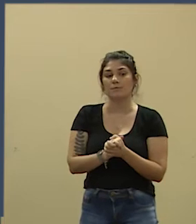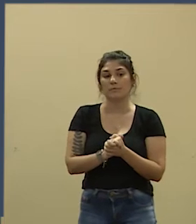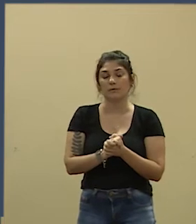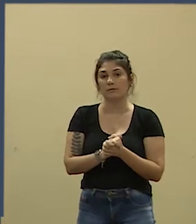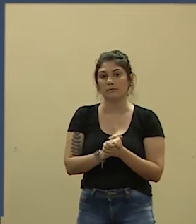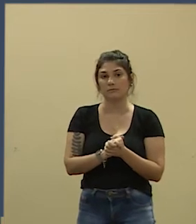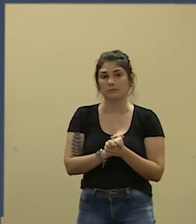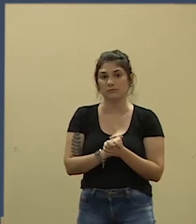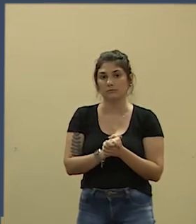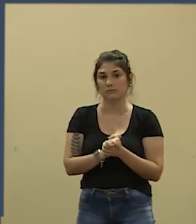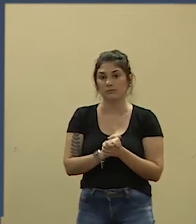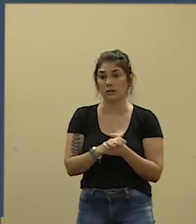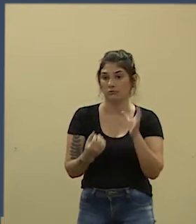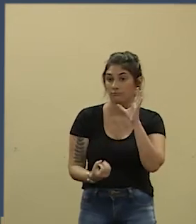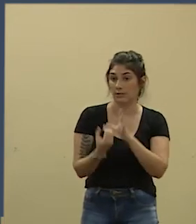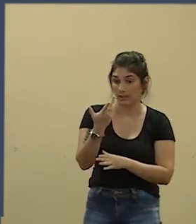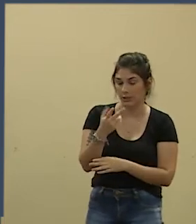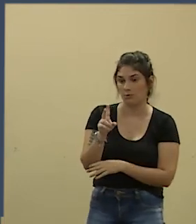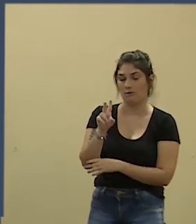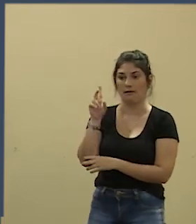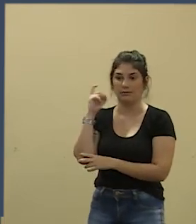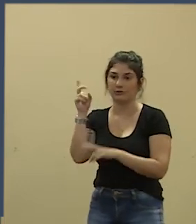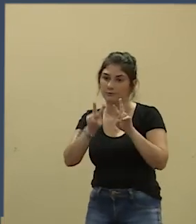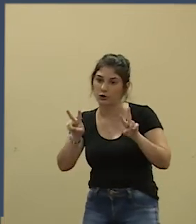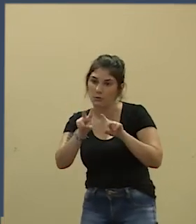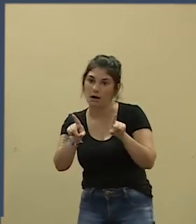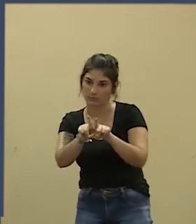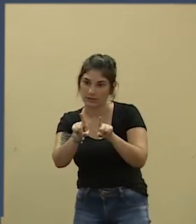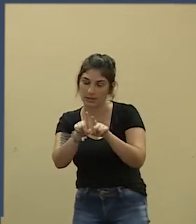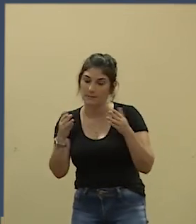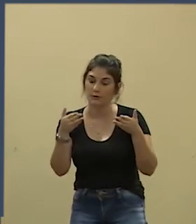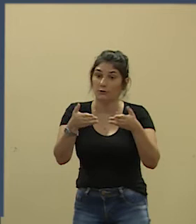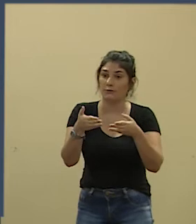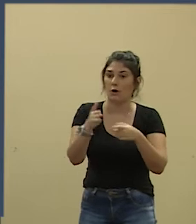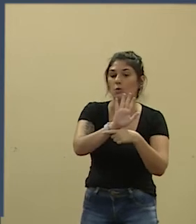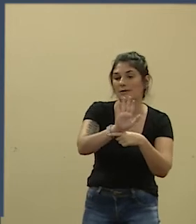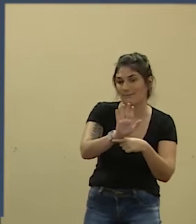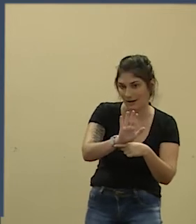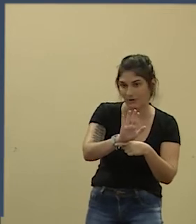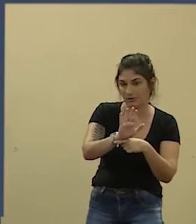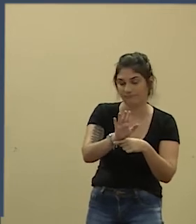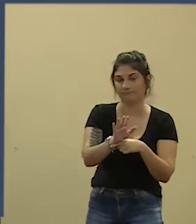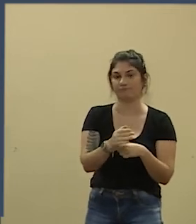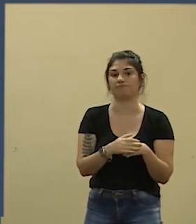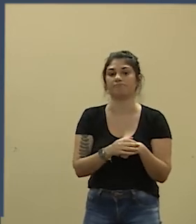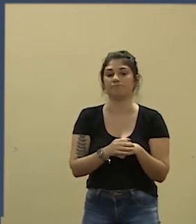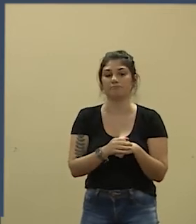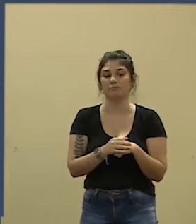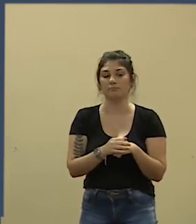produtor multimídia é o coordenou uma equipe de produção com foco na imagem a gente trabalha com materiais